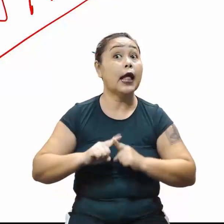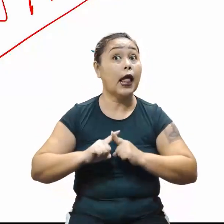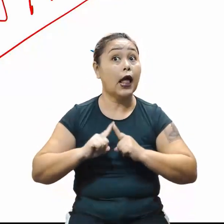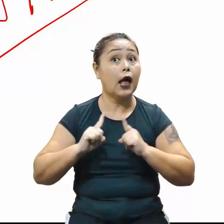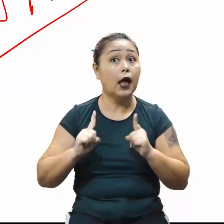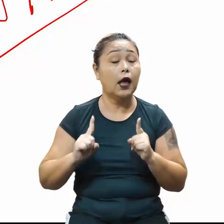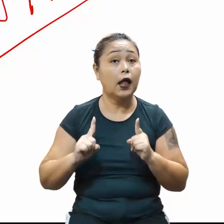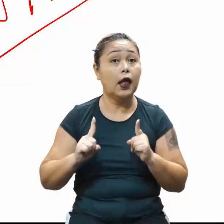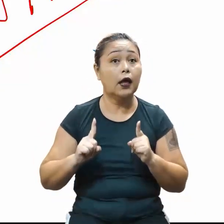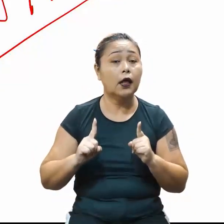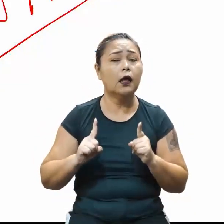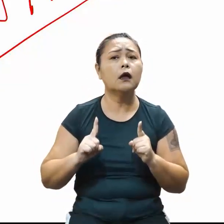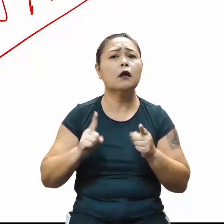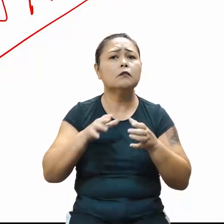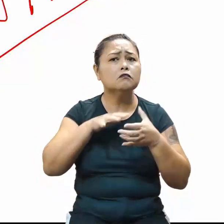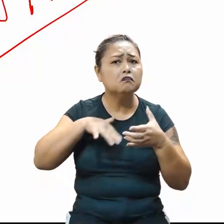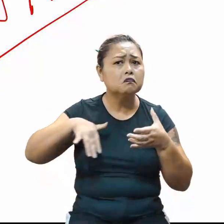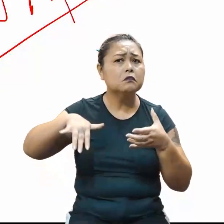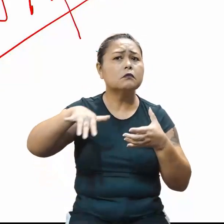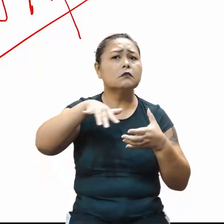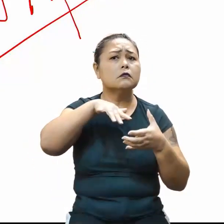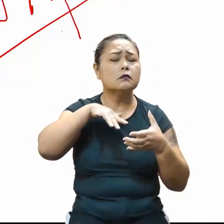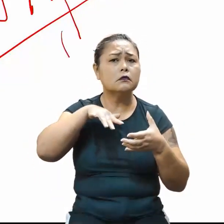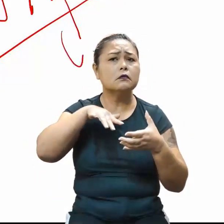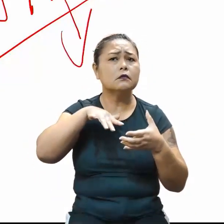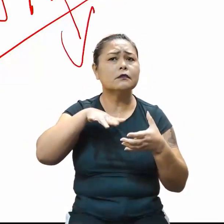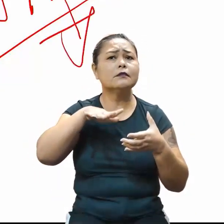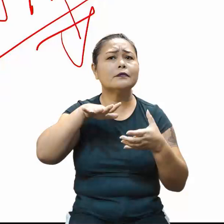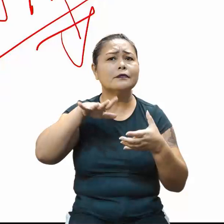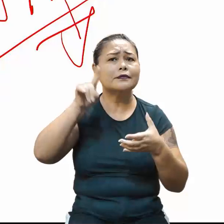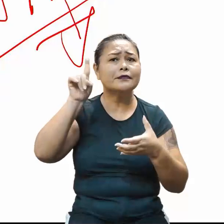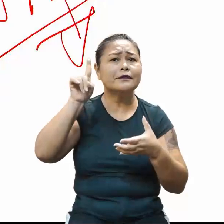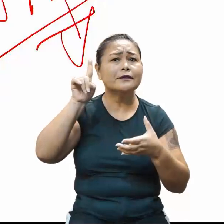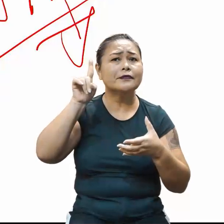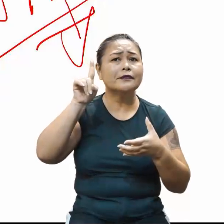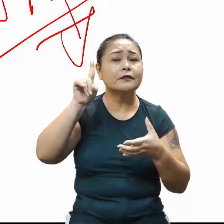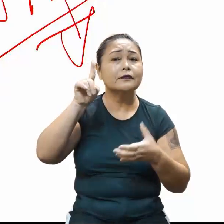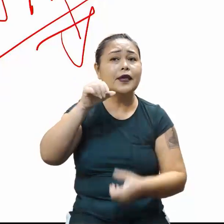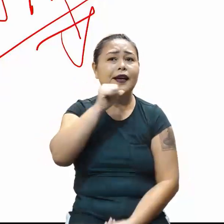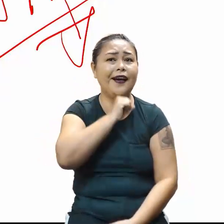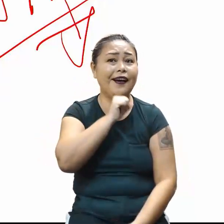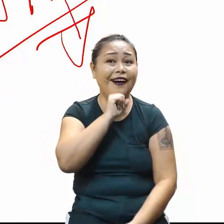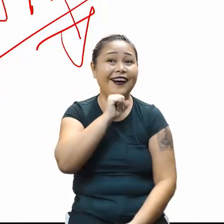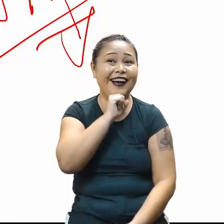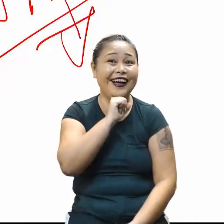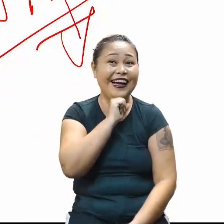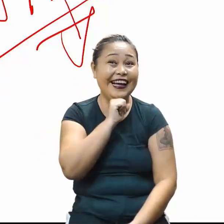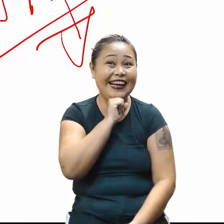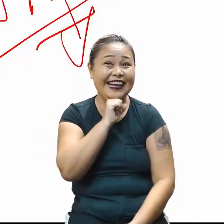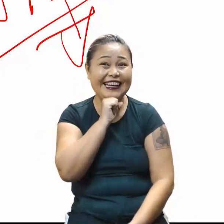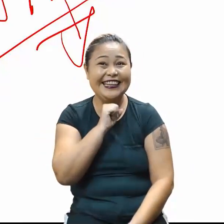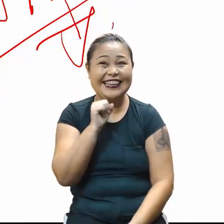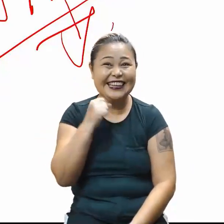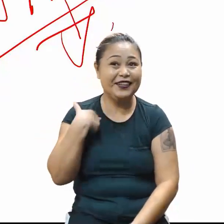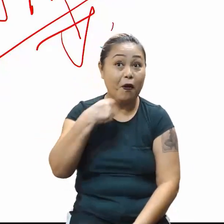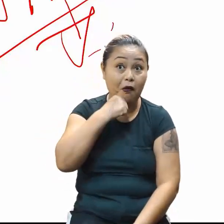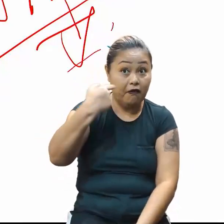Mas é uma expedição que está mais velha do que essa pessoa aqui.